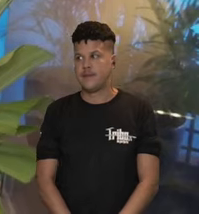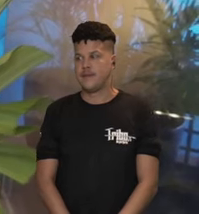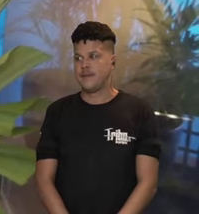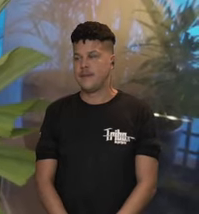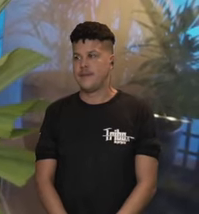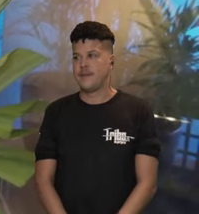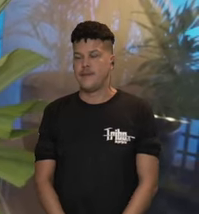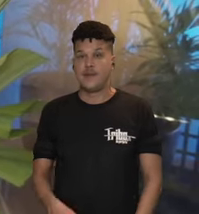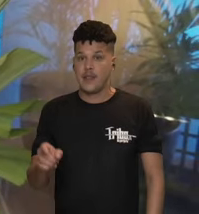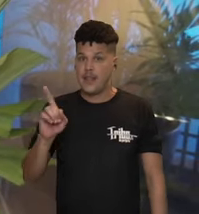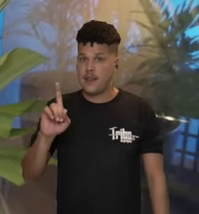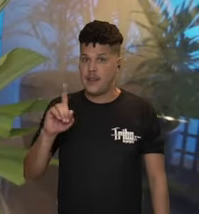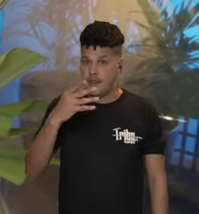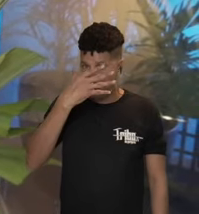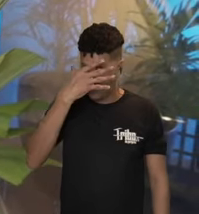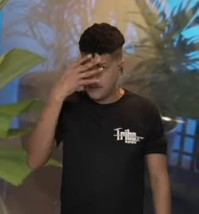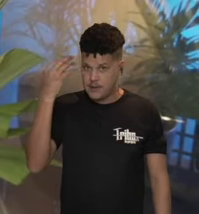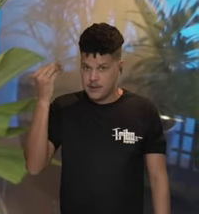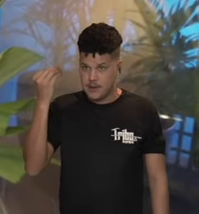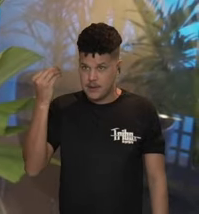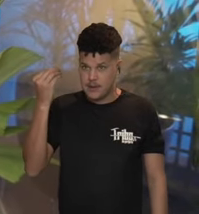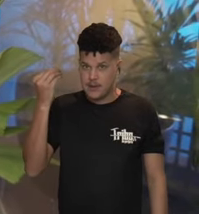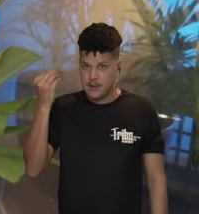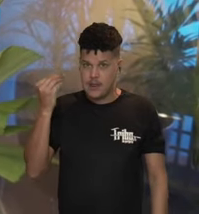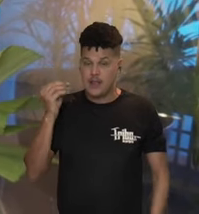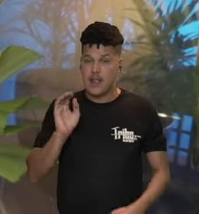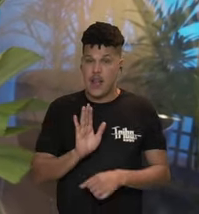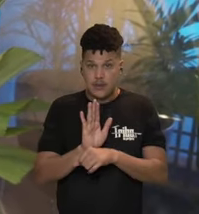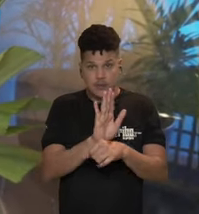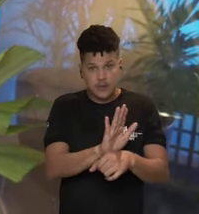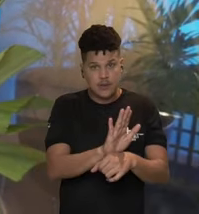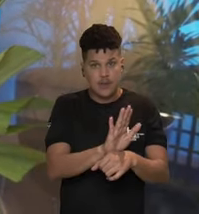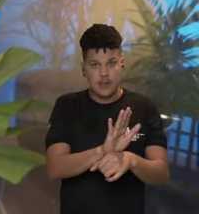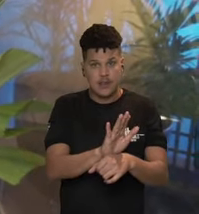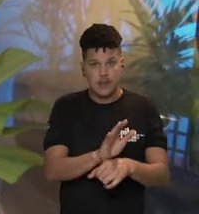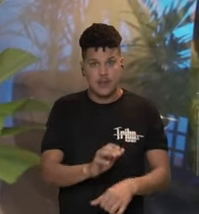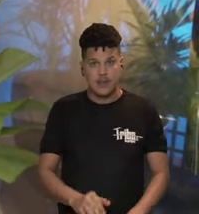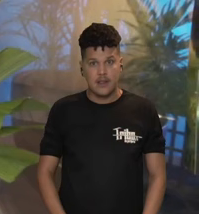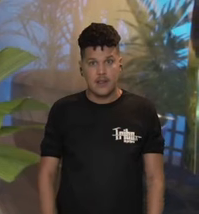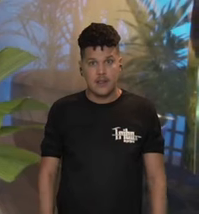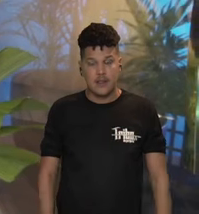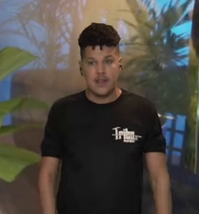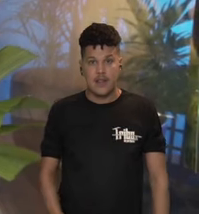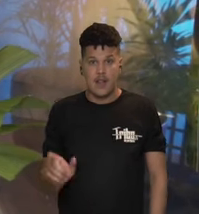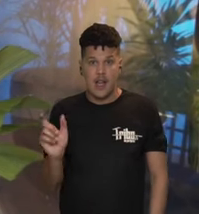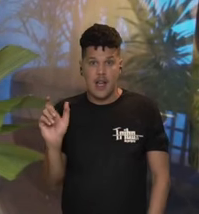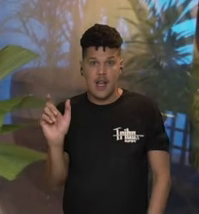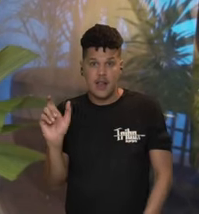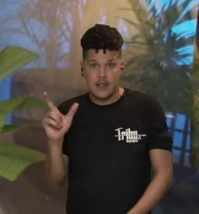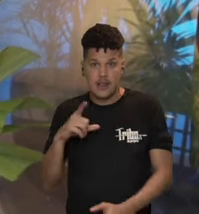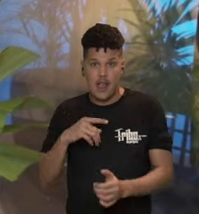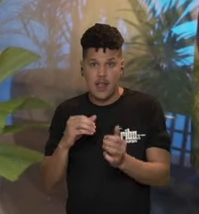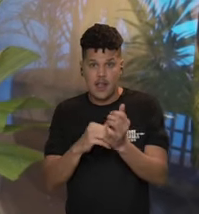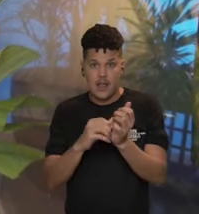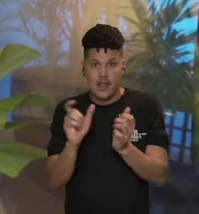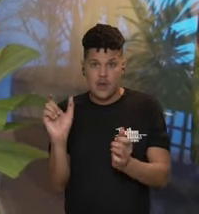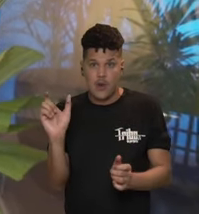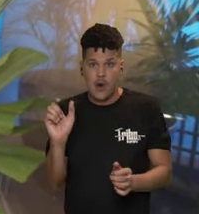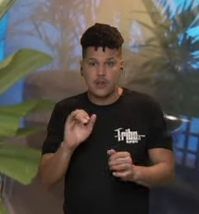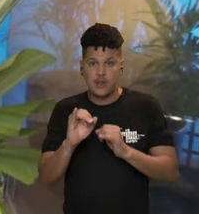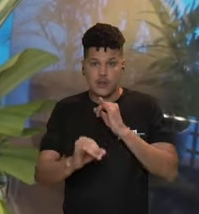Galera, não esqueçam de fazer sua doação, mano, pelo QR Code ou pelo